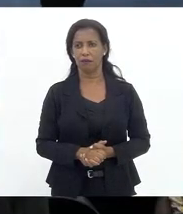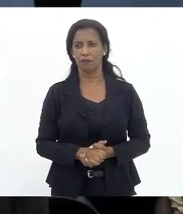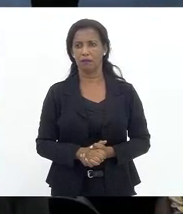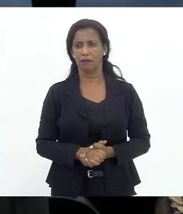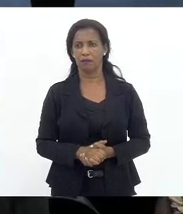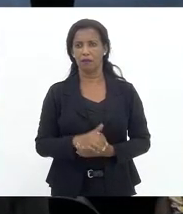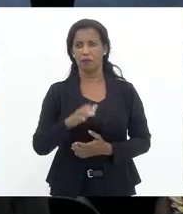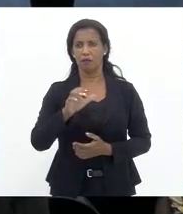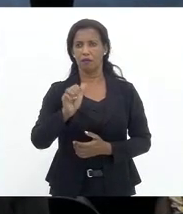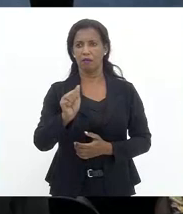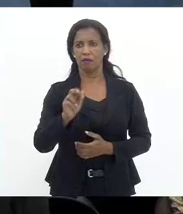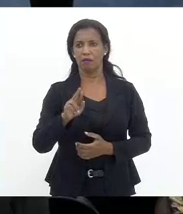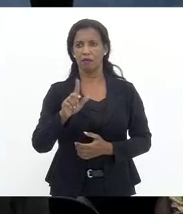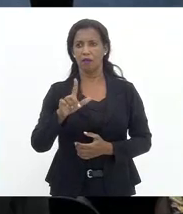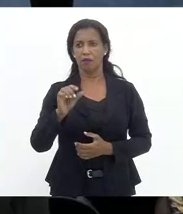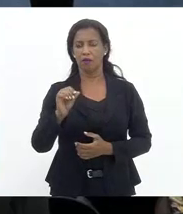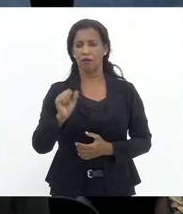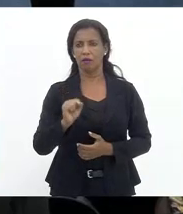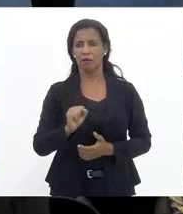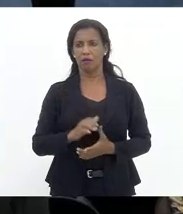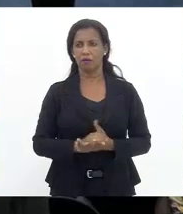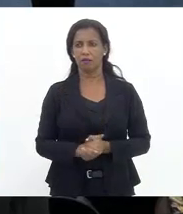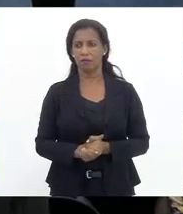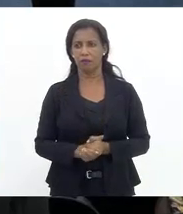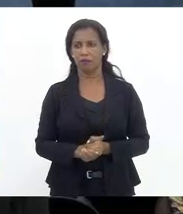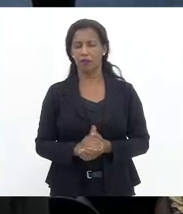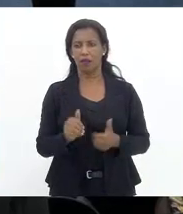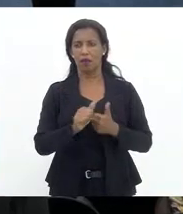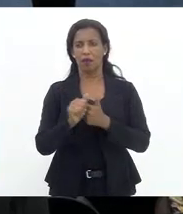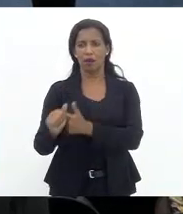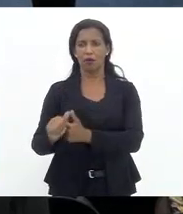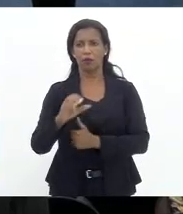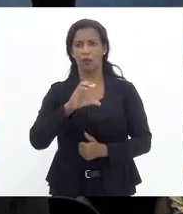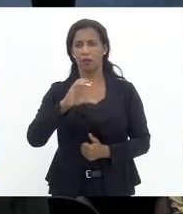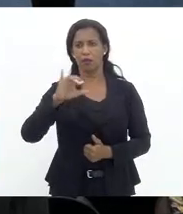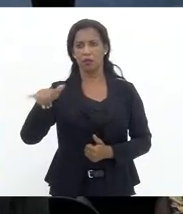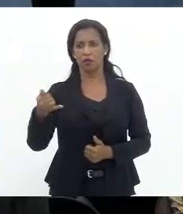Carlos Augusto. Acompanha a CCJ, presidente.